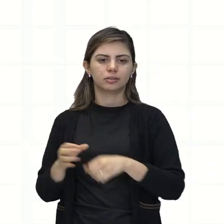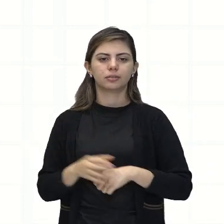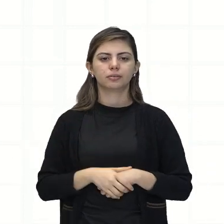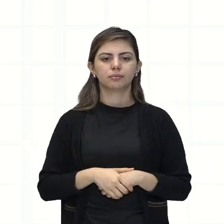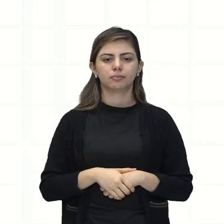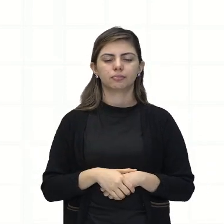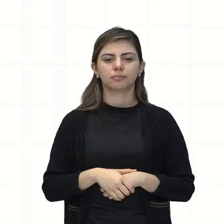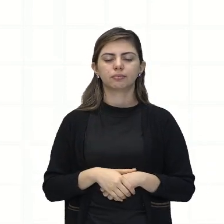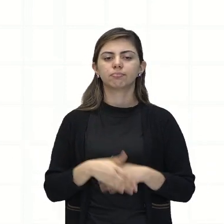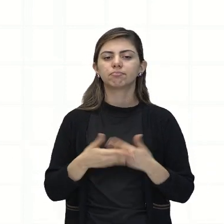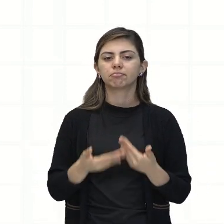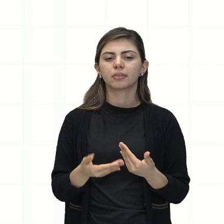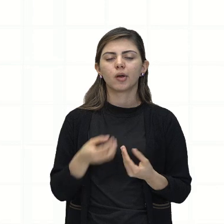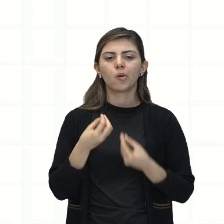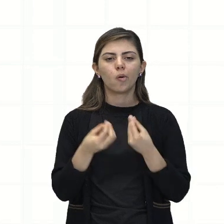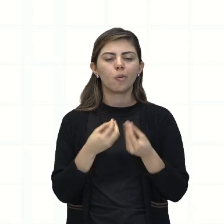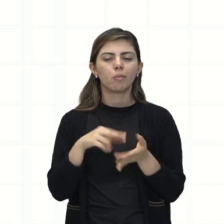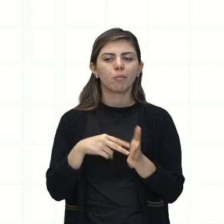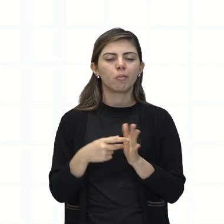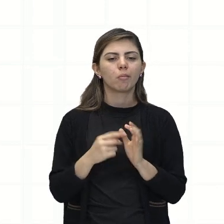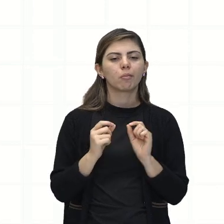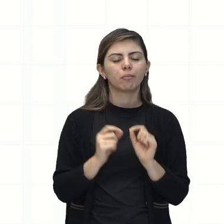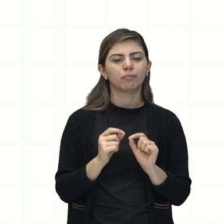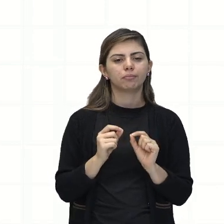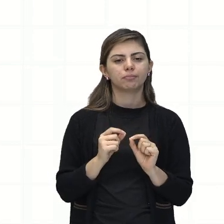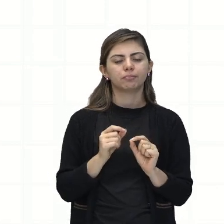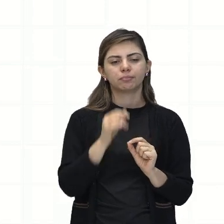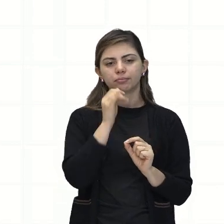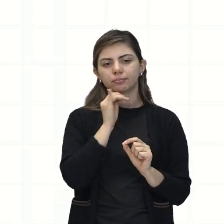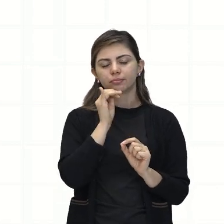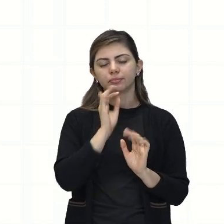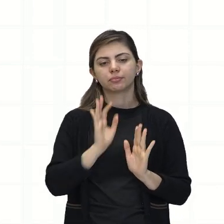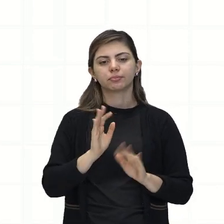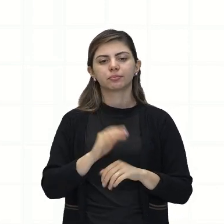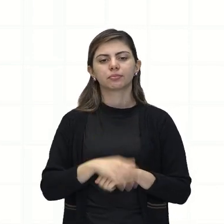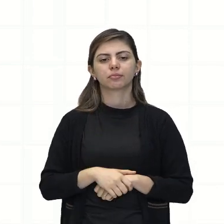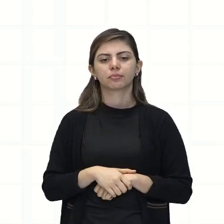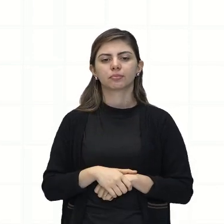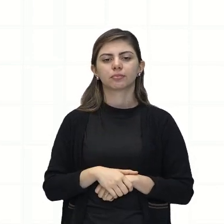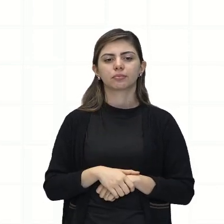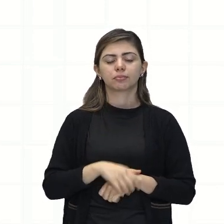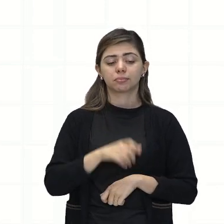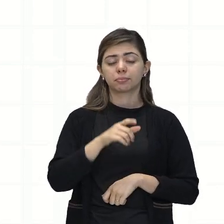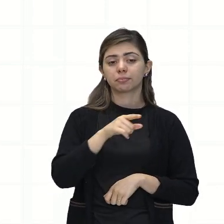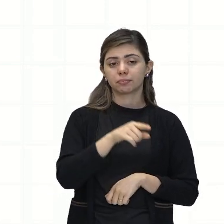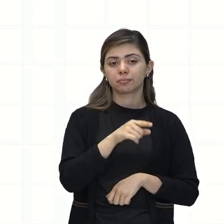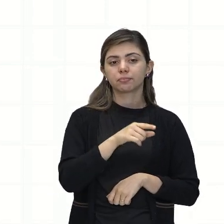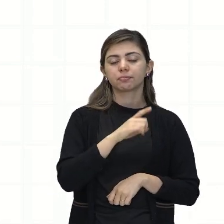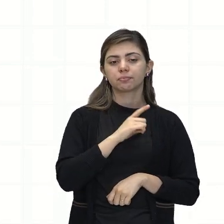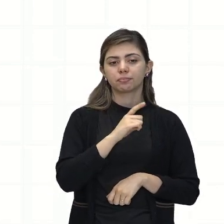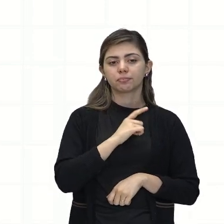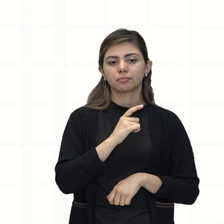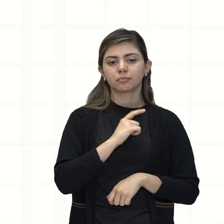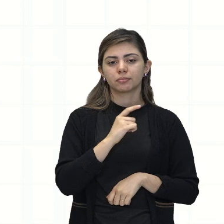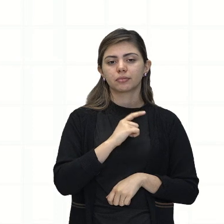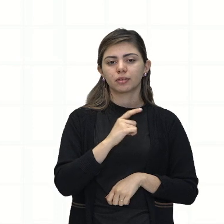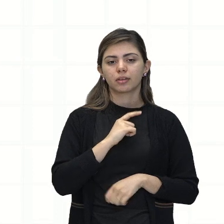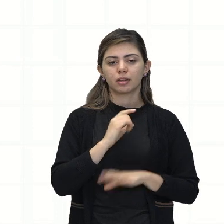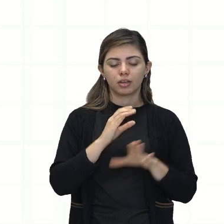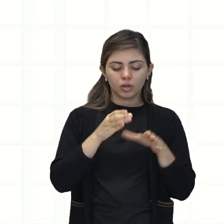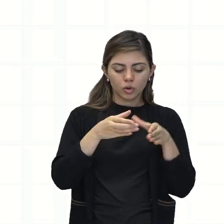seja, menor, no caso, os indivíduos que estão ali presentes na